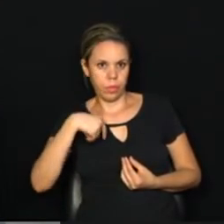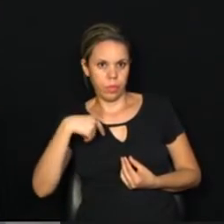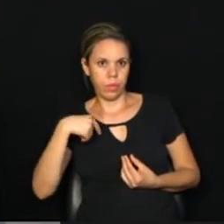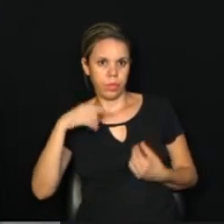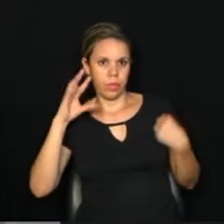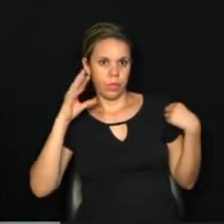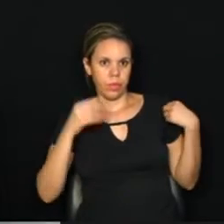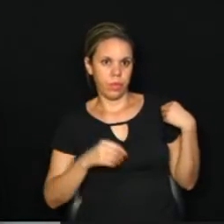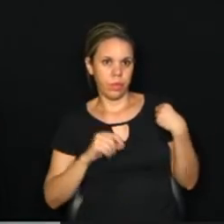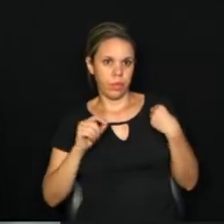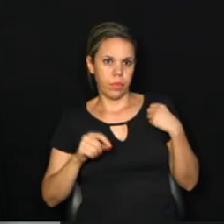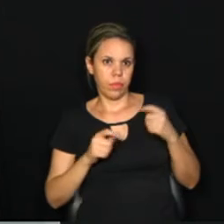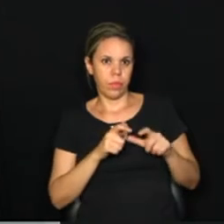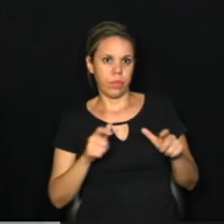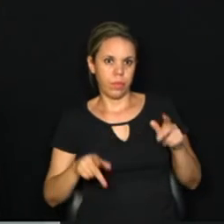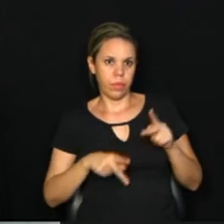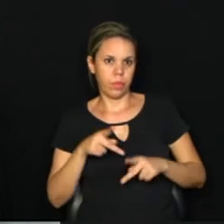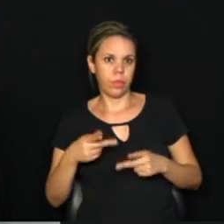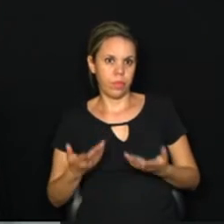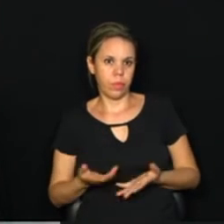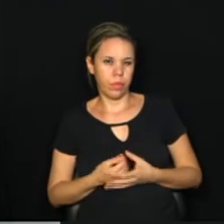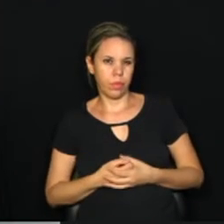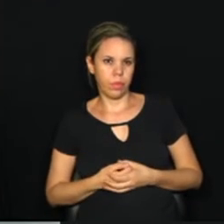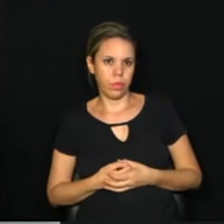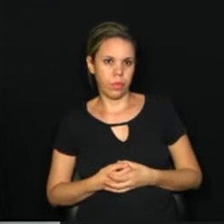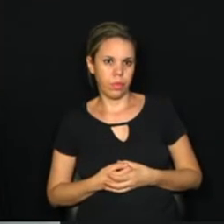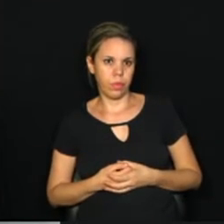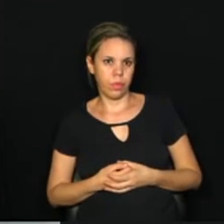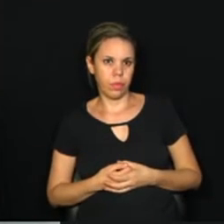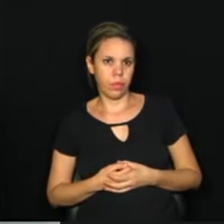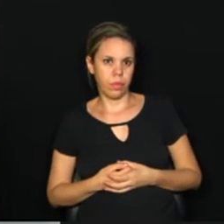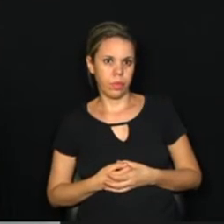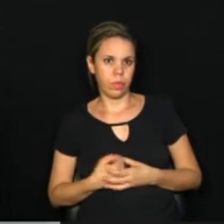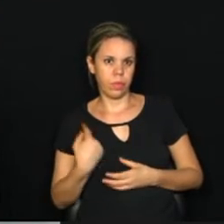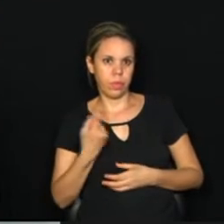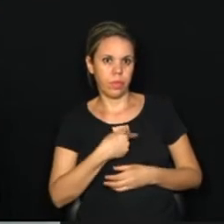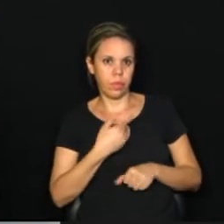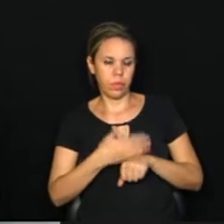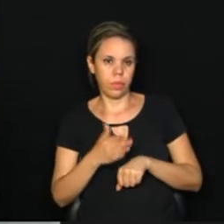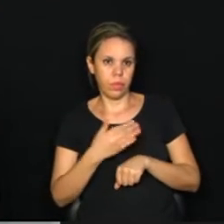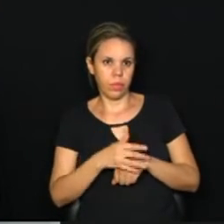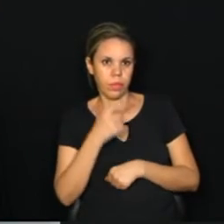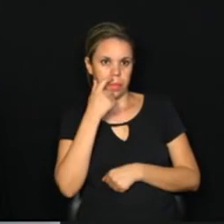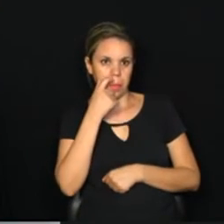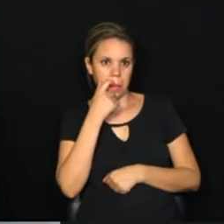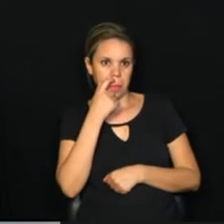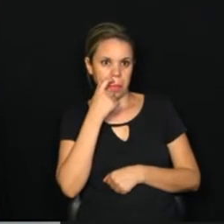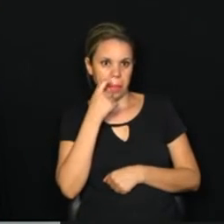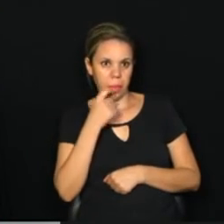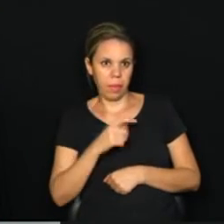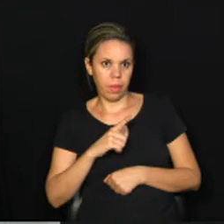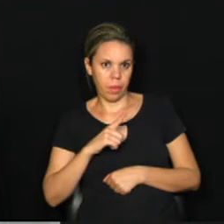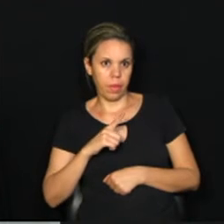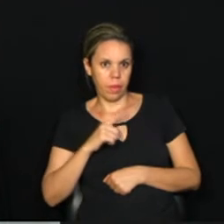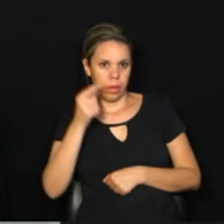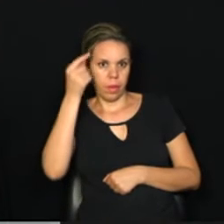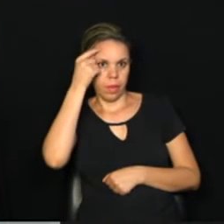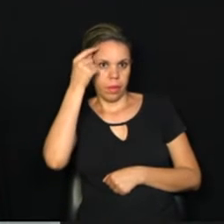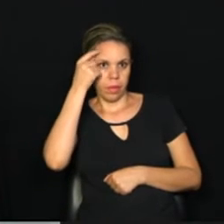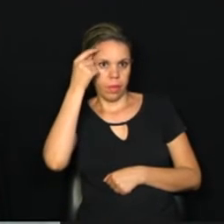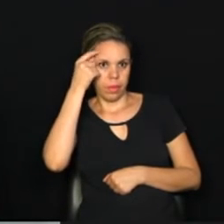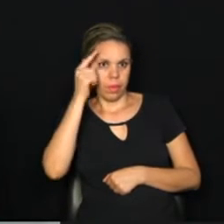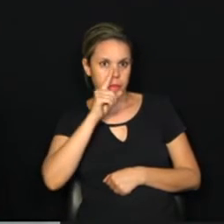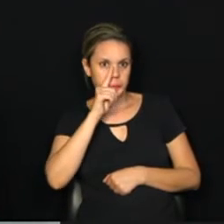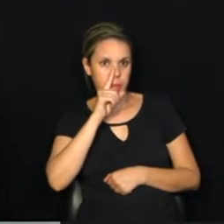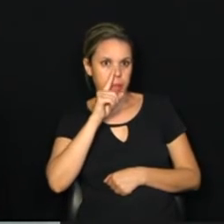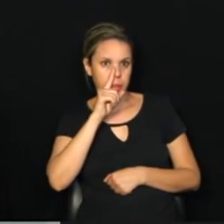que a maioria das pessoas, pela nossa prática, elas têm consciência do